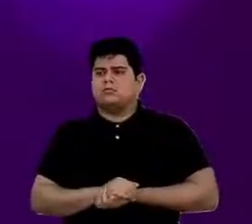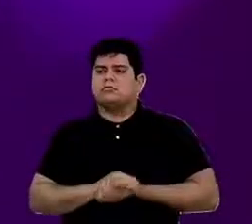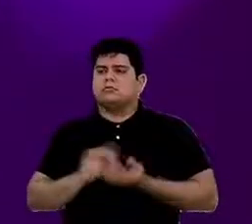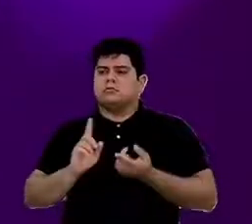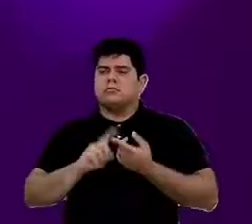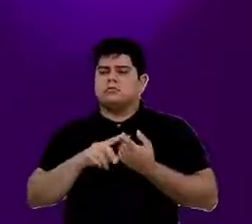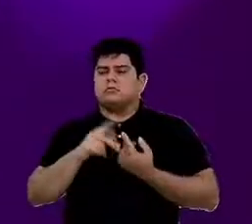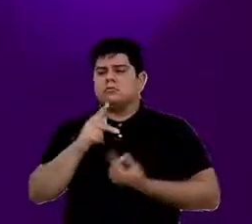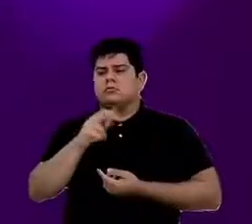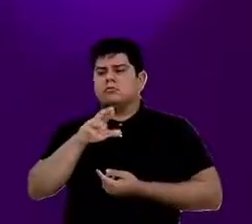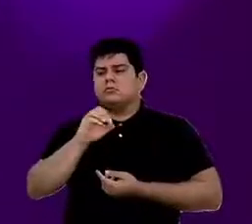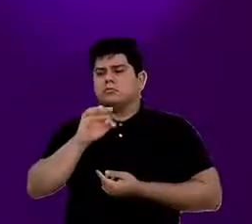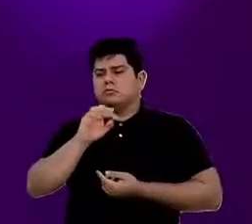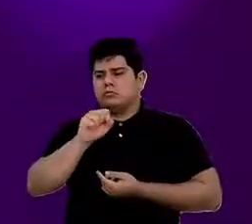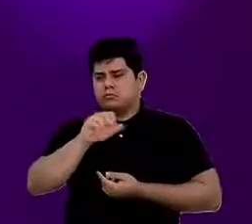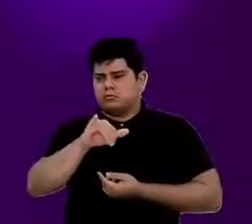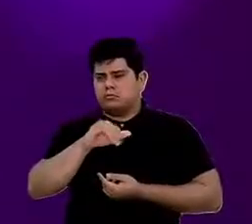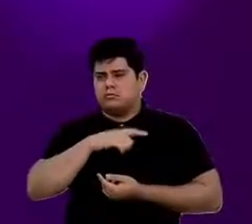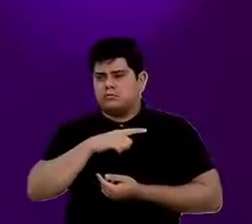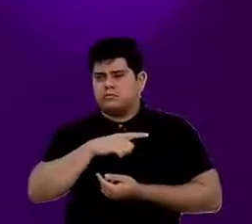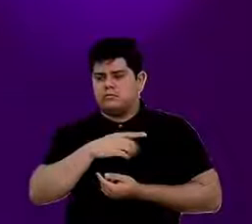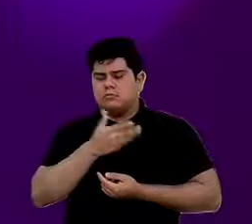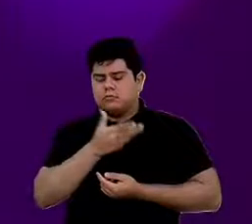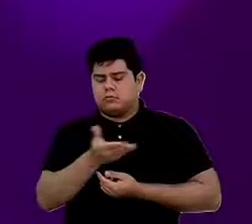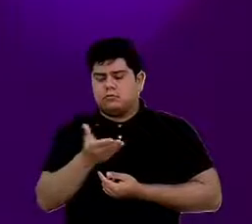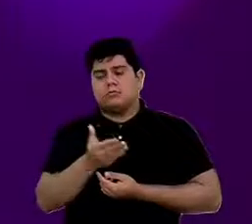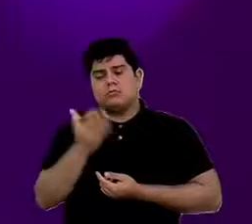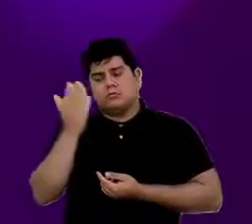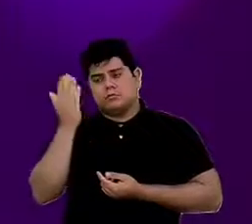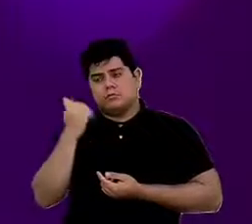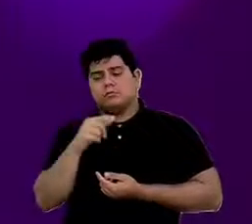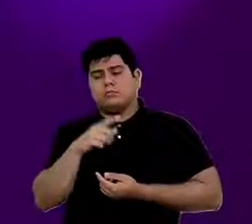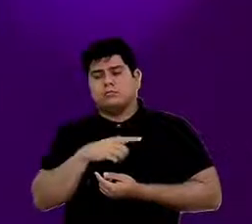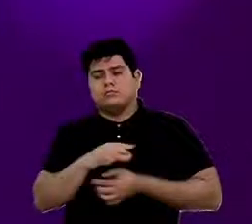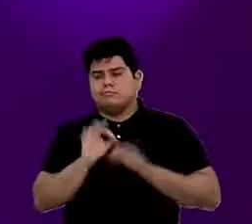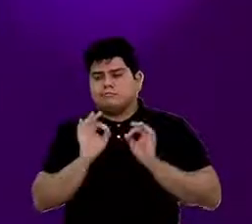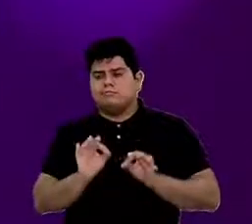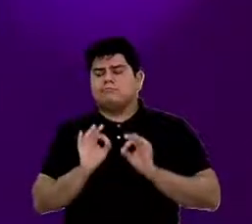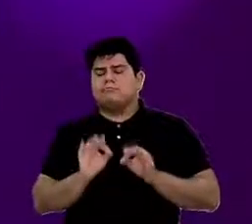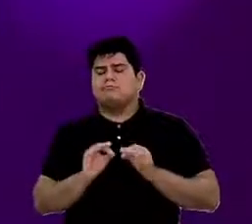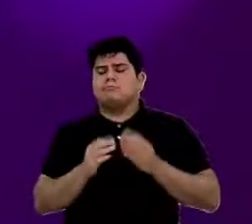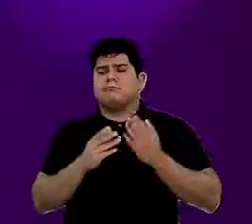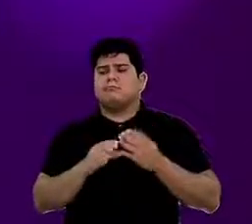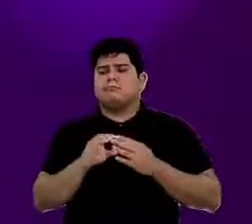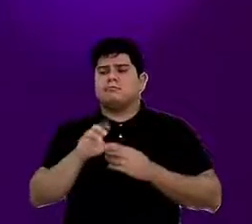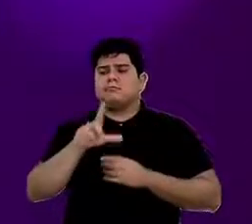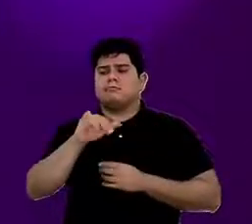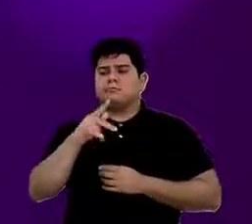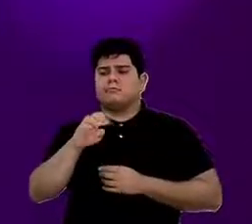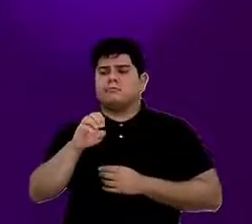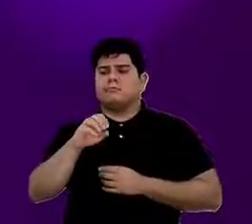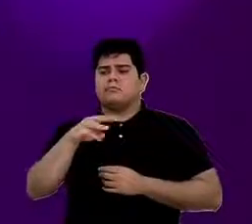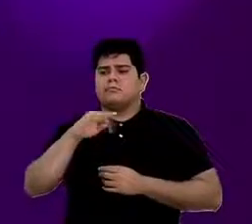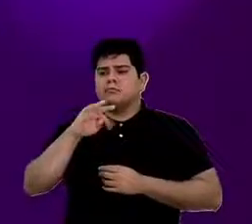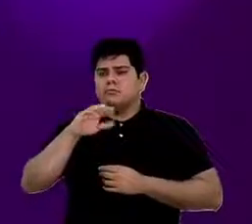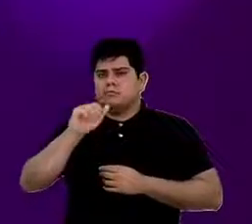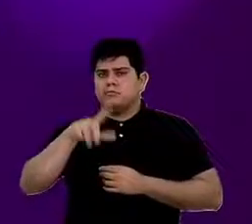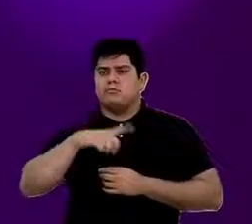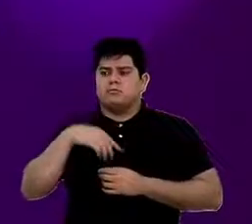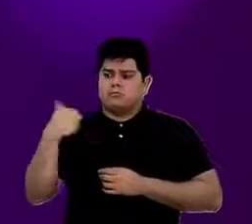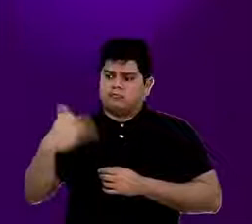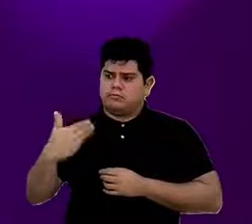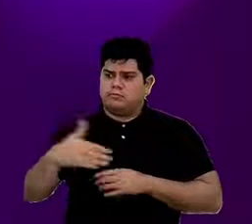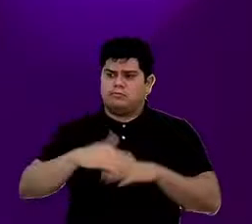próteses totalmente transcatéteres. A gente sabe que, sem dúvida, o clipe mitral é o dispositivo que mais avançou e